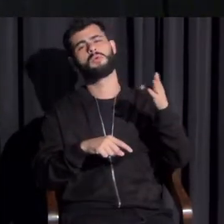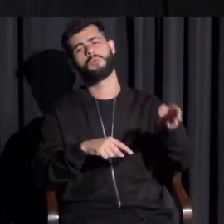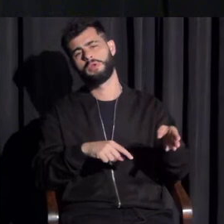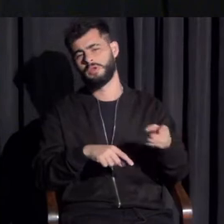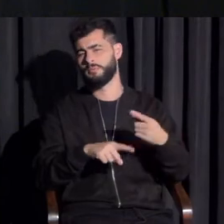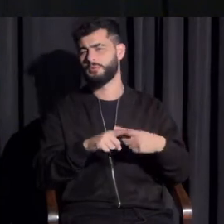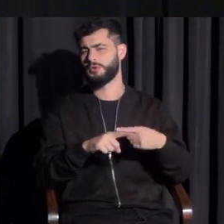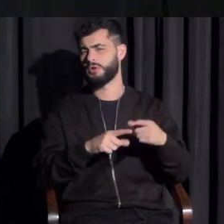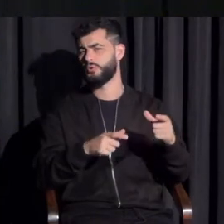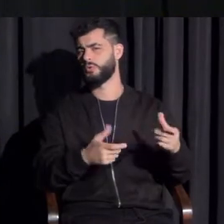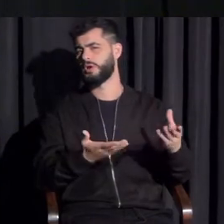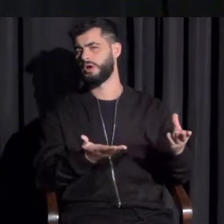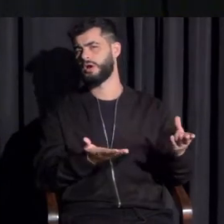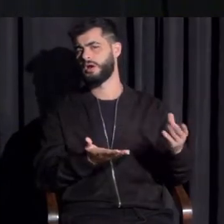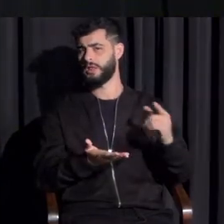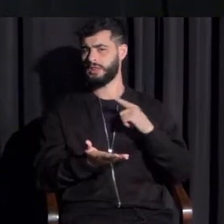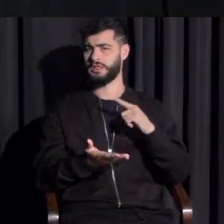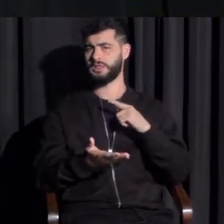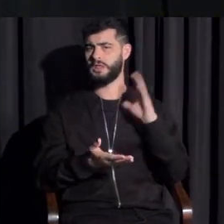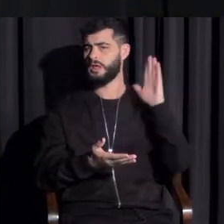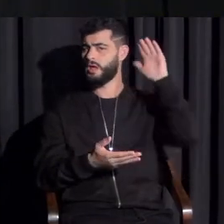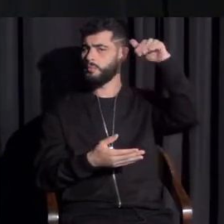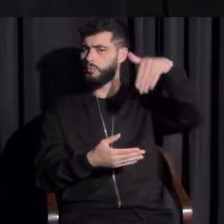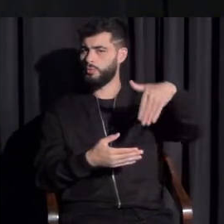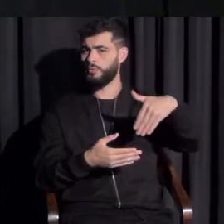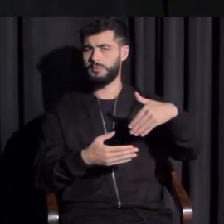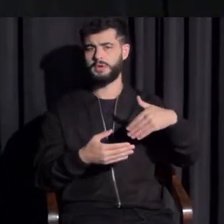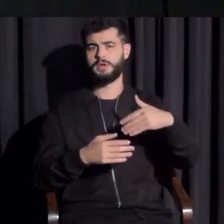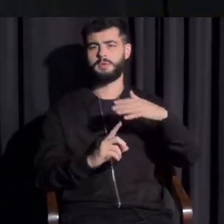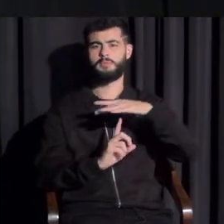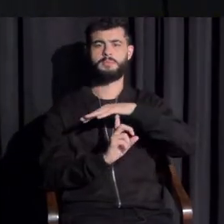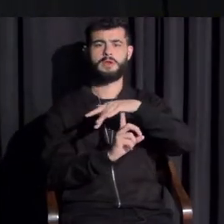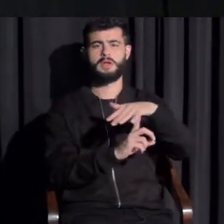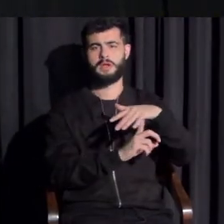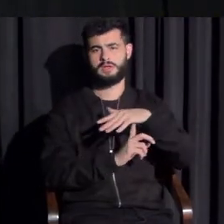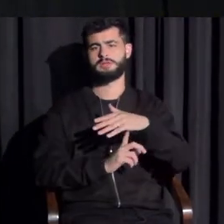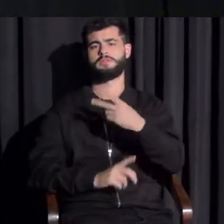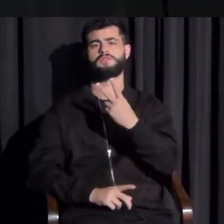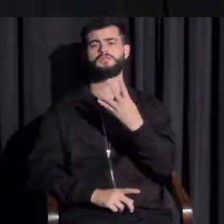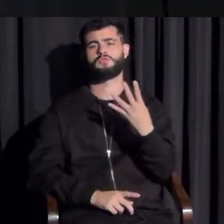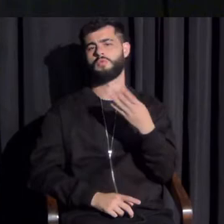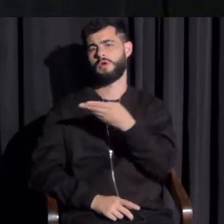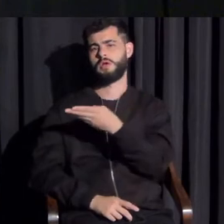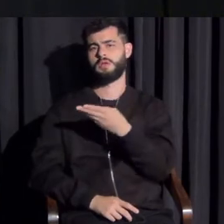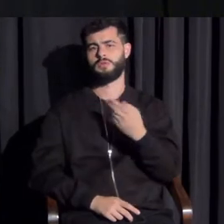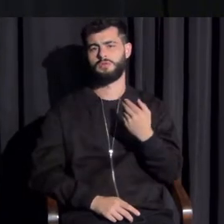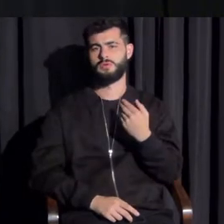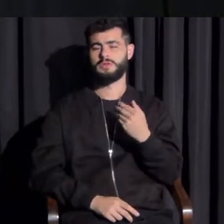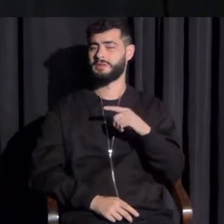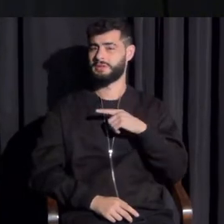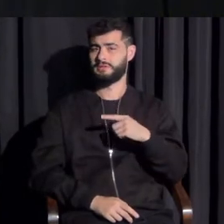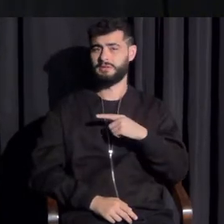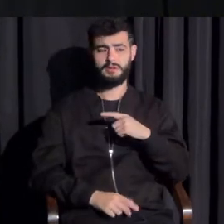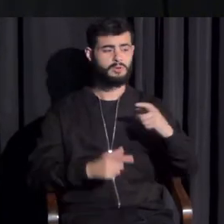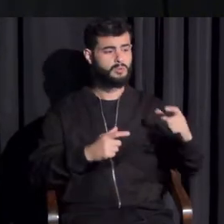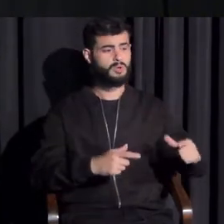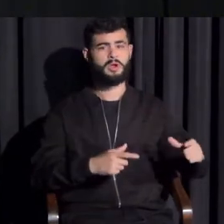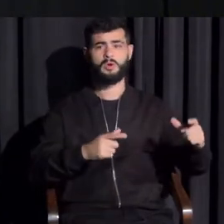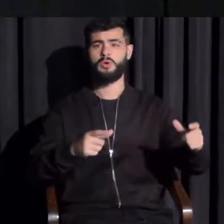e tal? A gente tem a Praça da República, a gente tem o Sesc 24, a gente tem esse lugar todo que eu